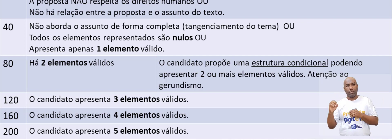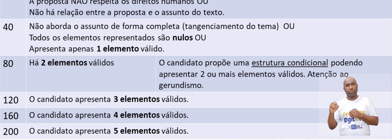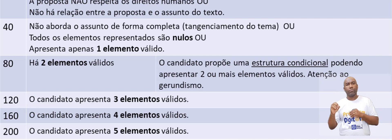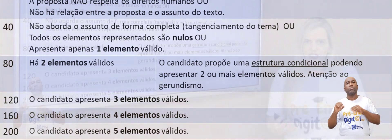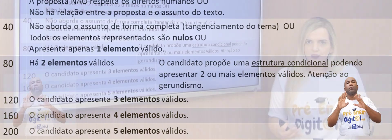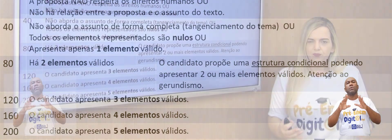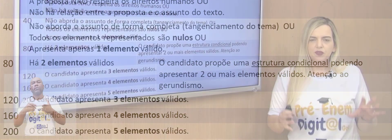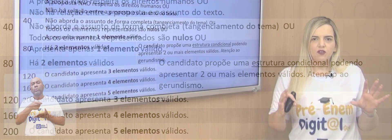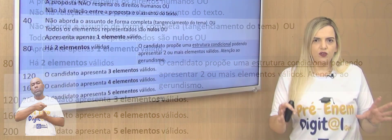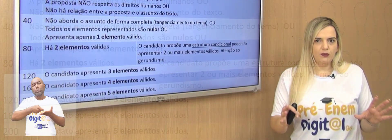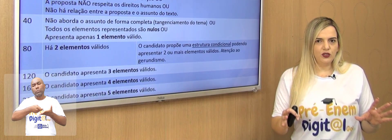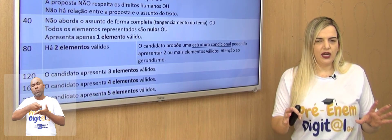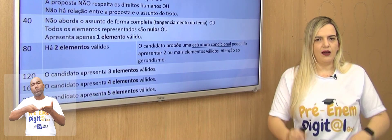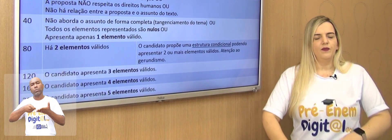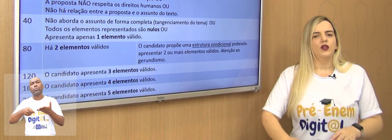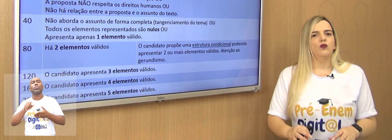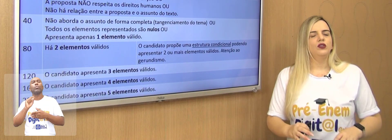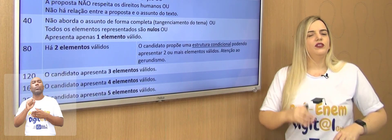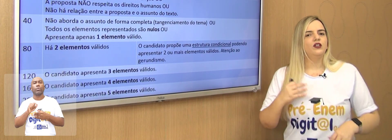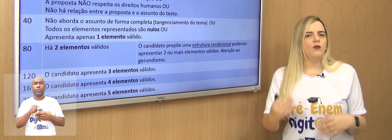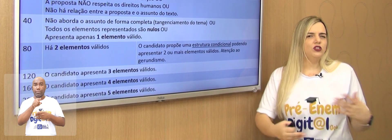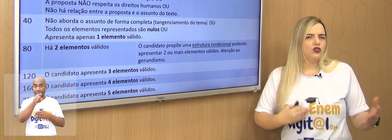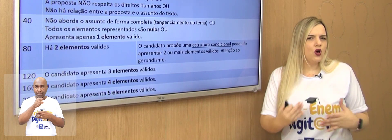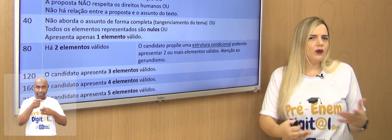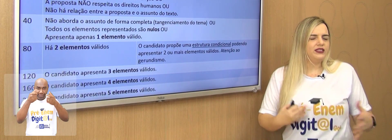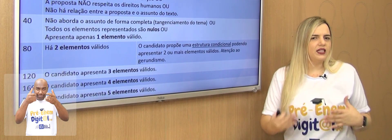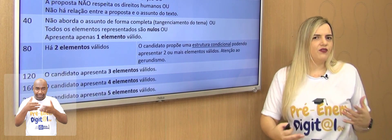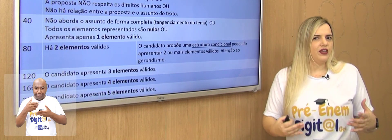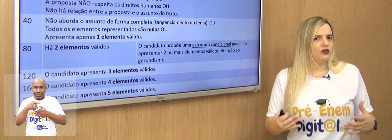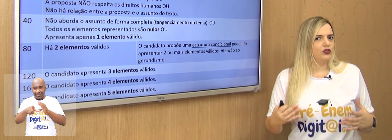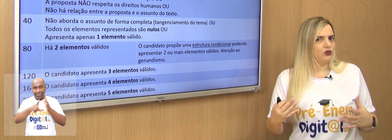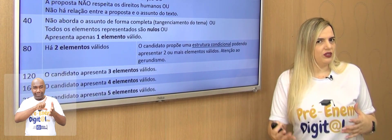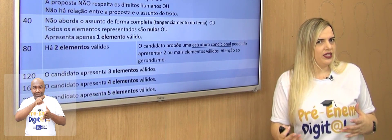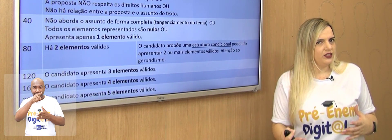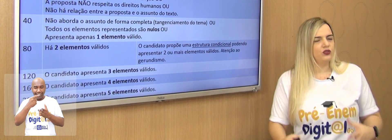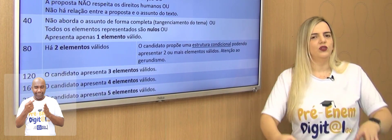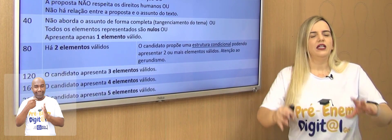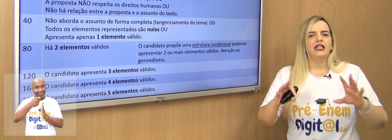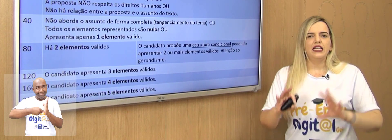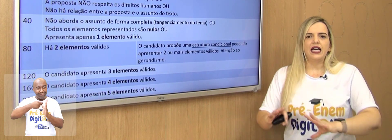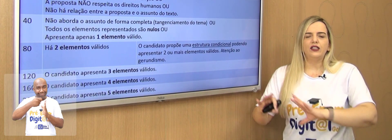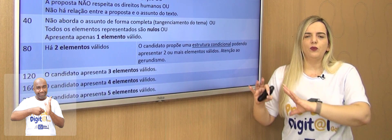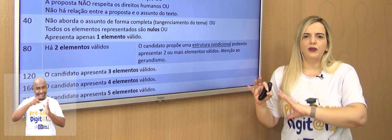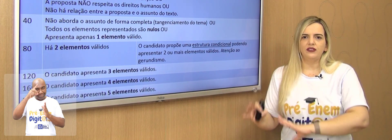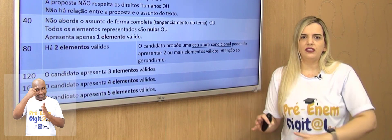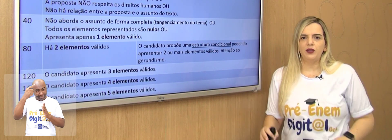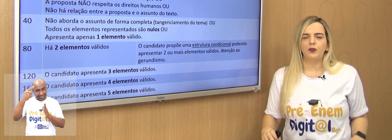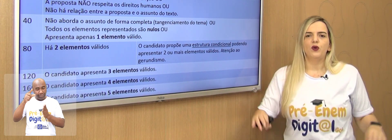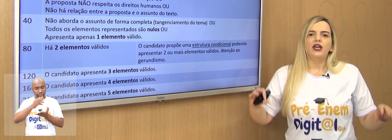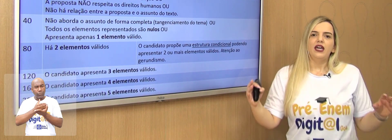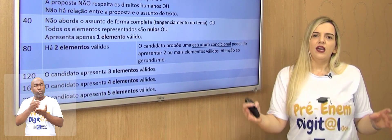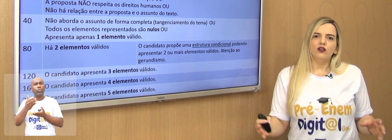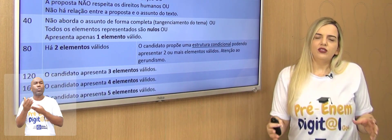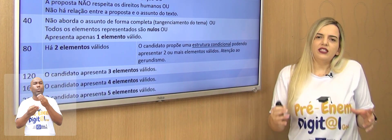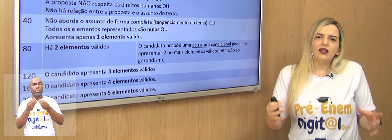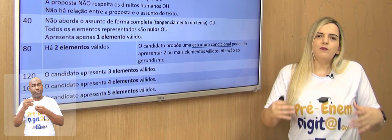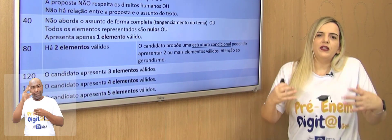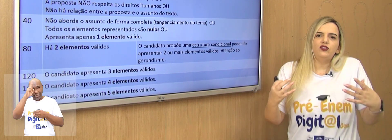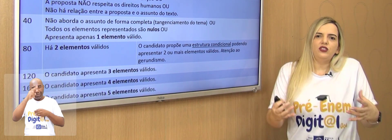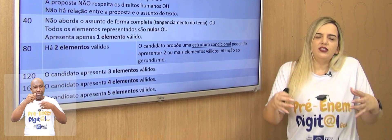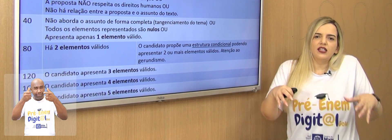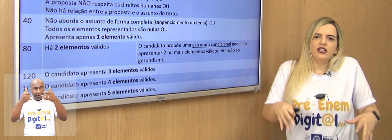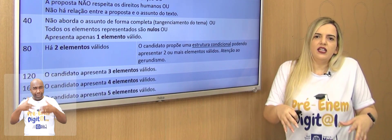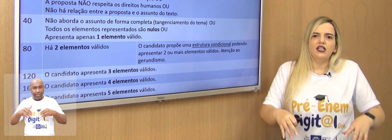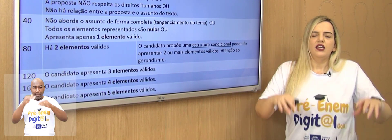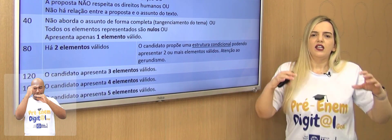de você? Vamos lá. Quando você começou a escrever o seu texto, lá no princípio, eu